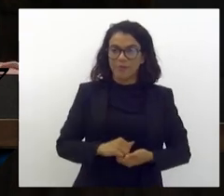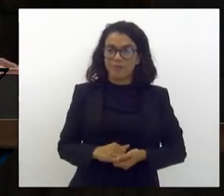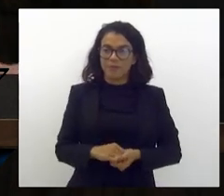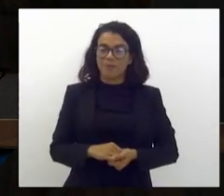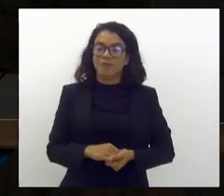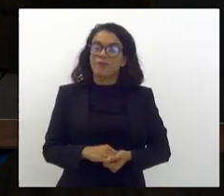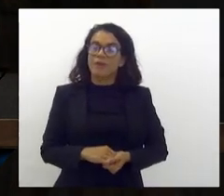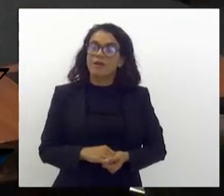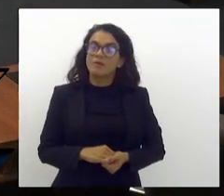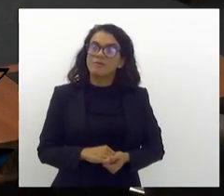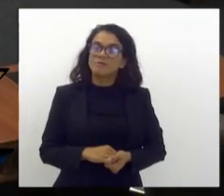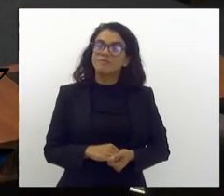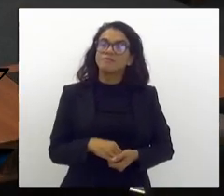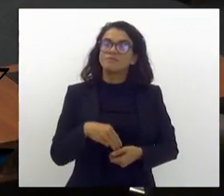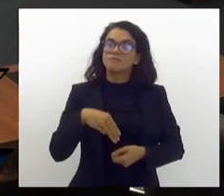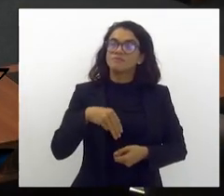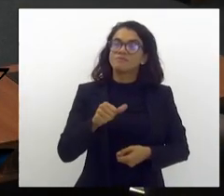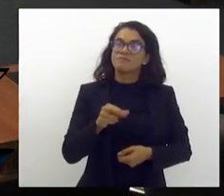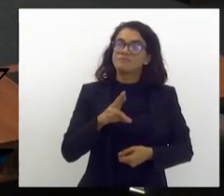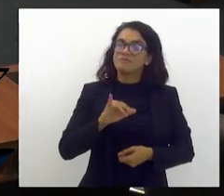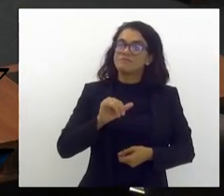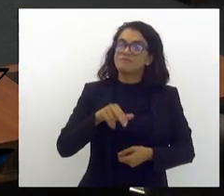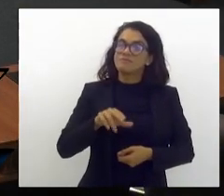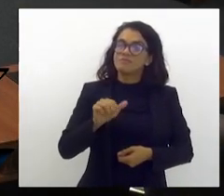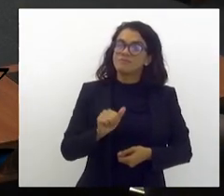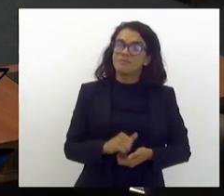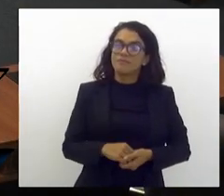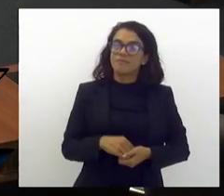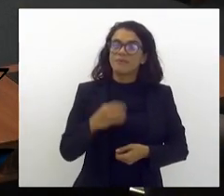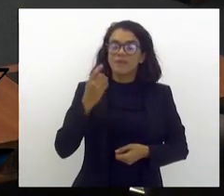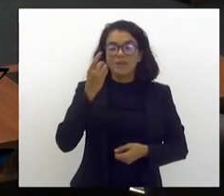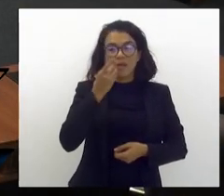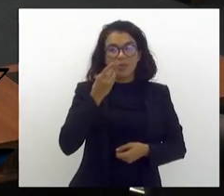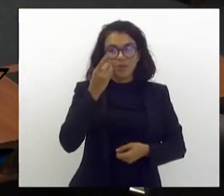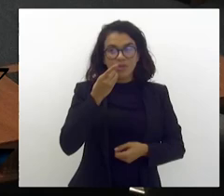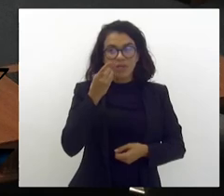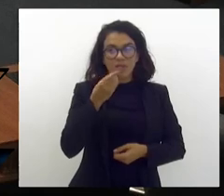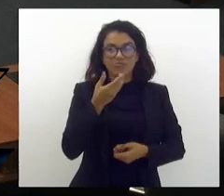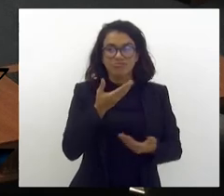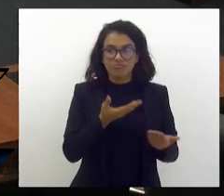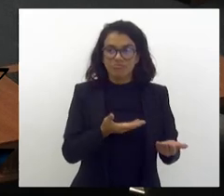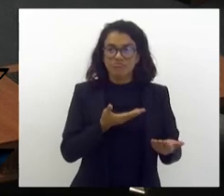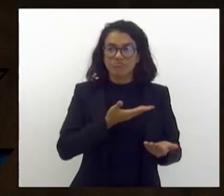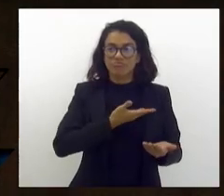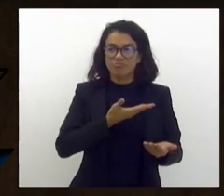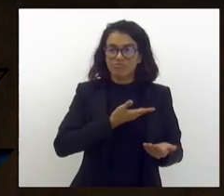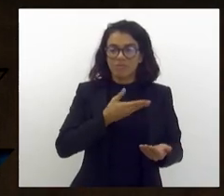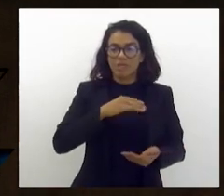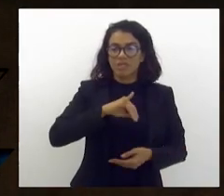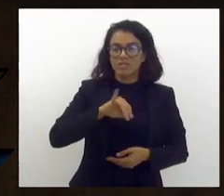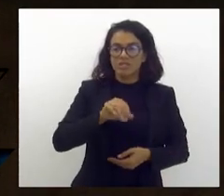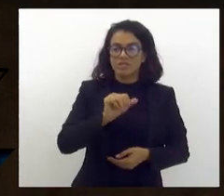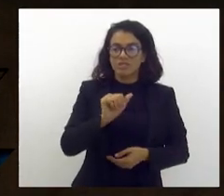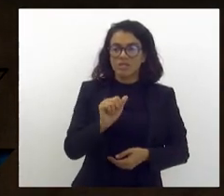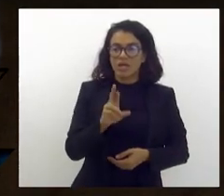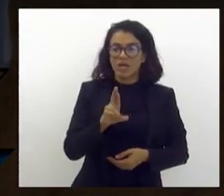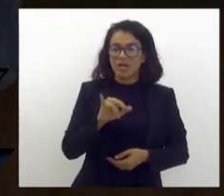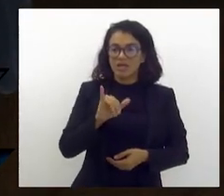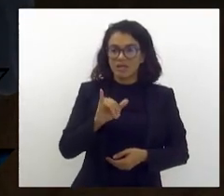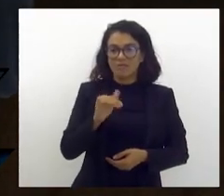MST. Obrigada, presidenta. Deputado nobre colega Jairi, queria